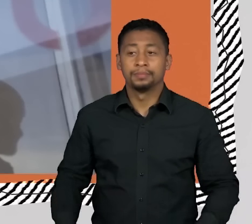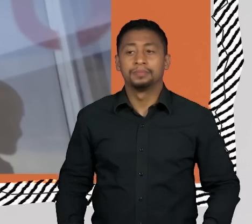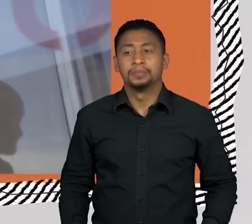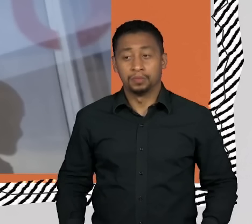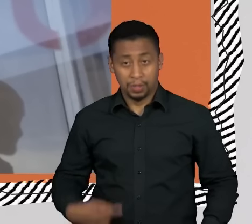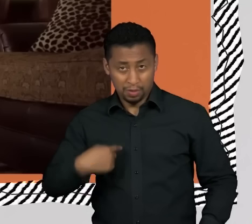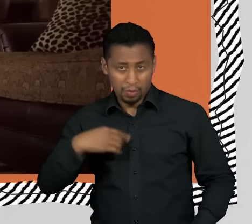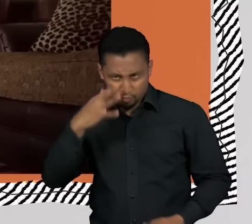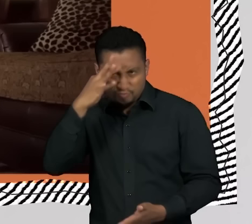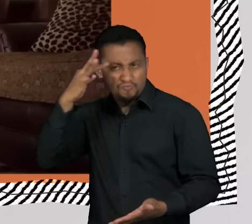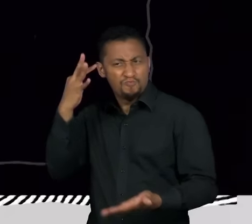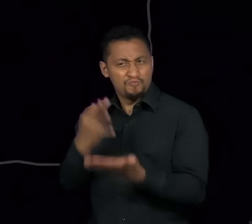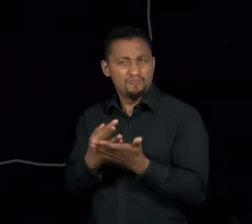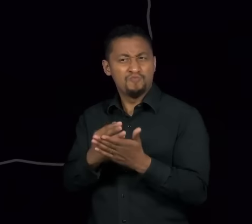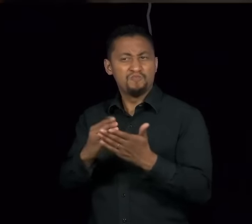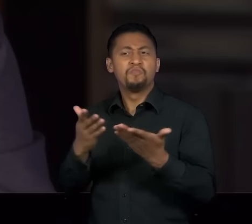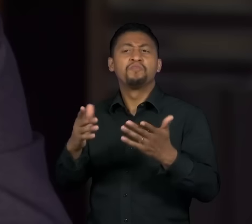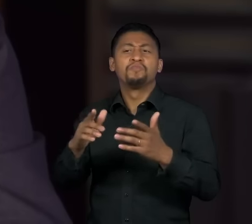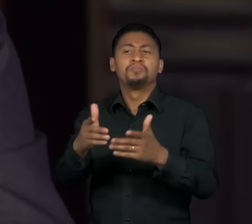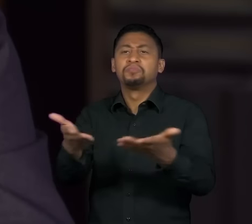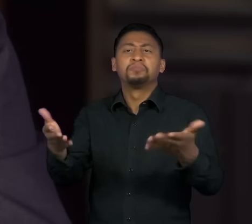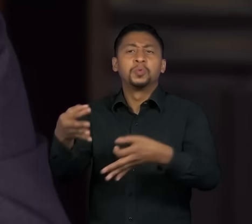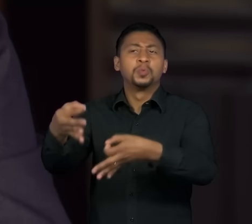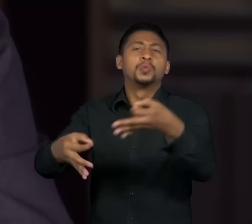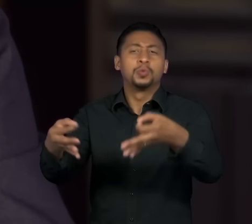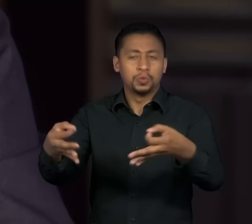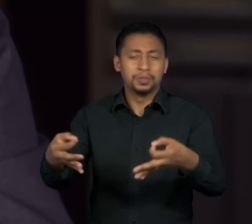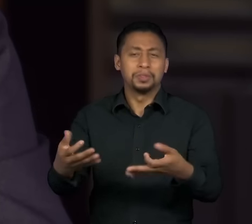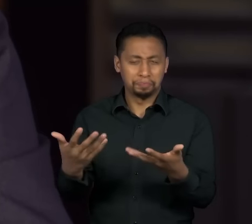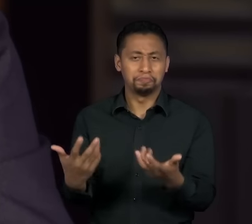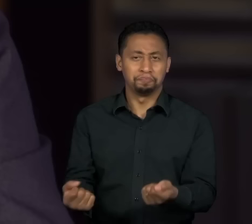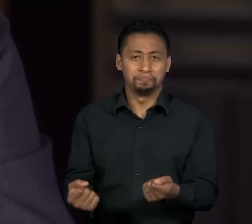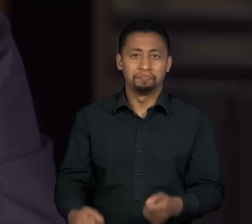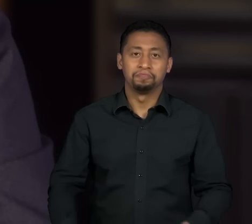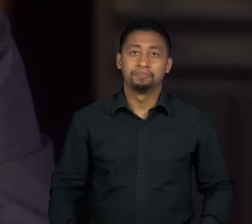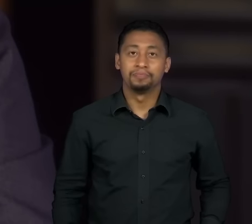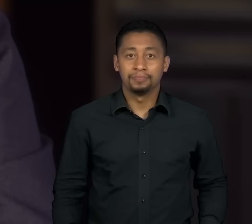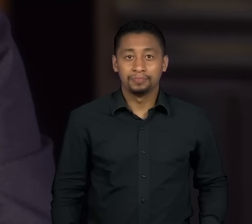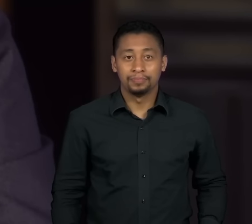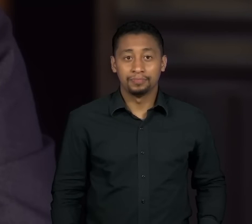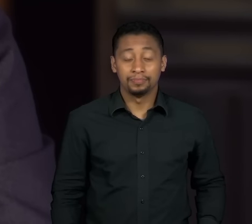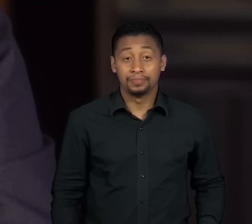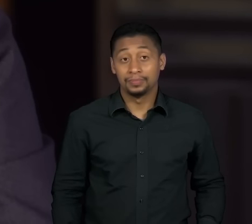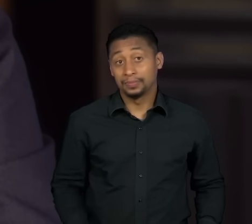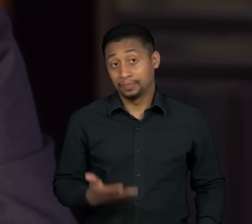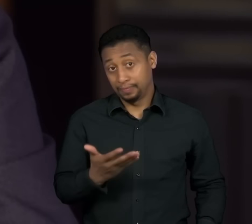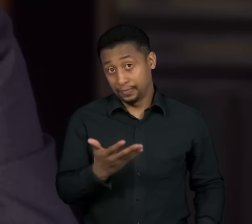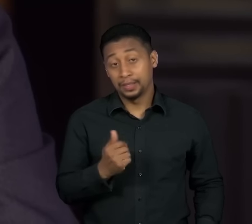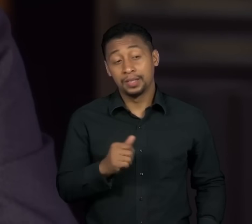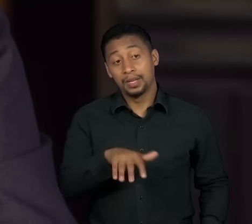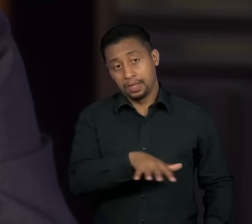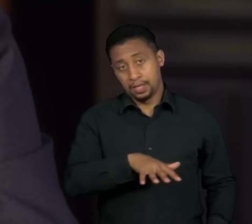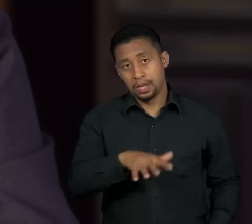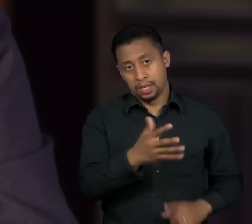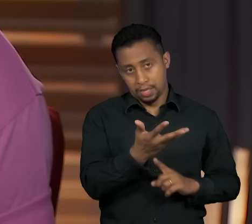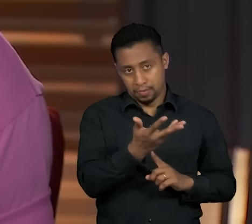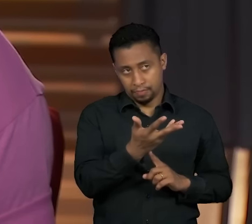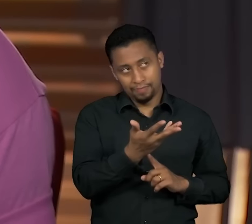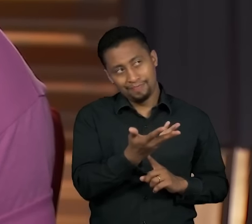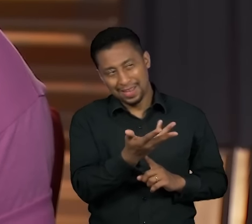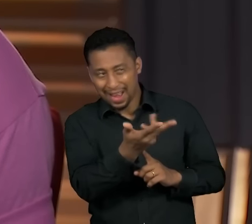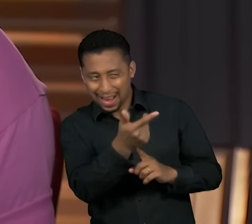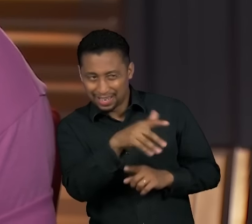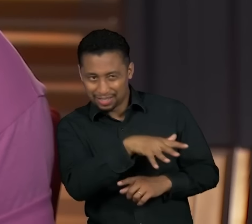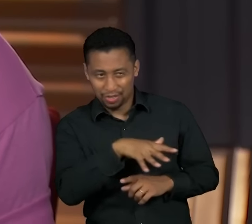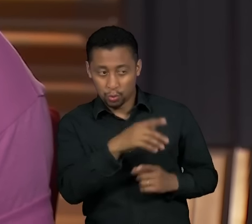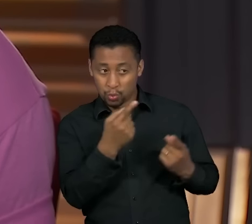in the judicial system. Qual o papel que você vê na arte contra o ódio?